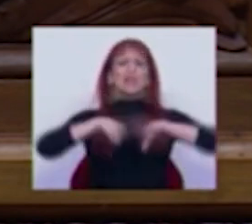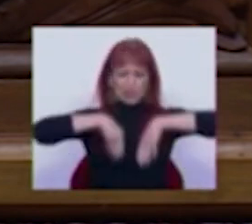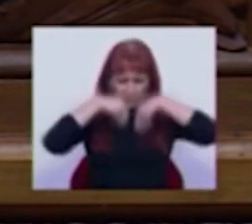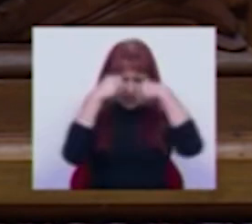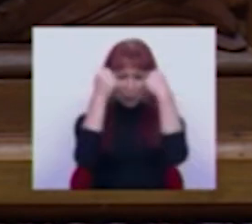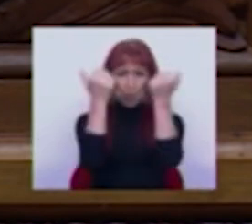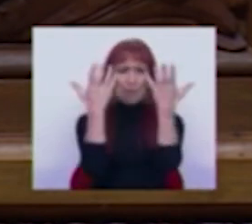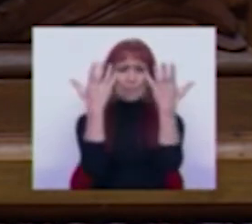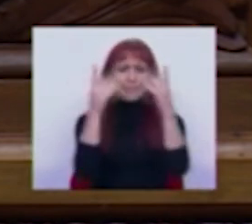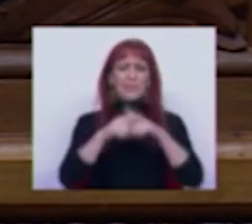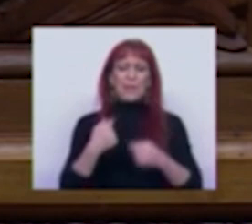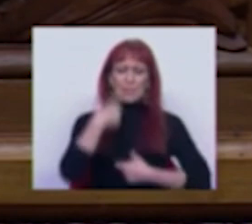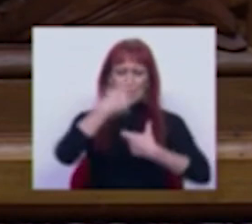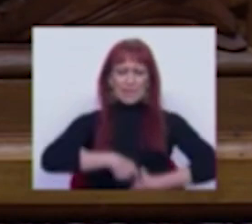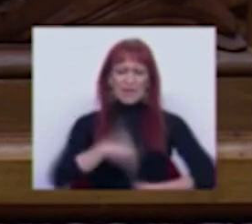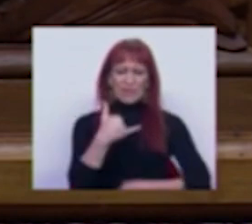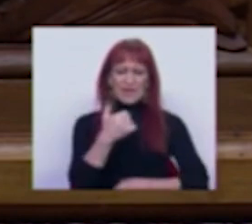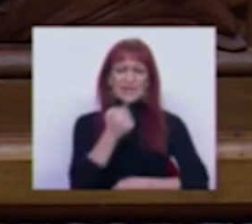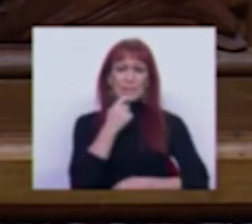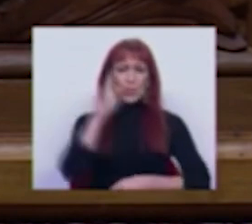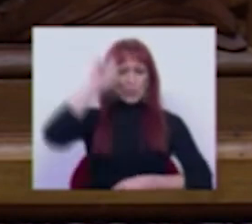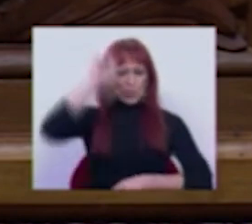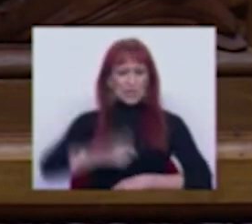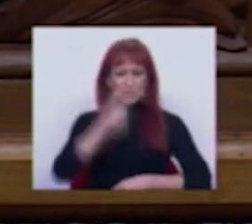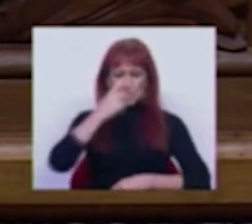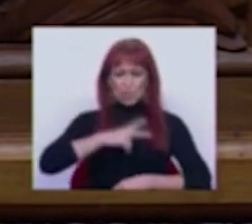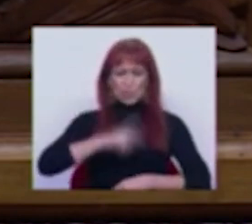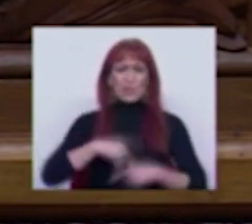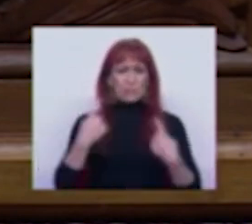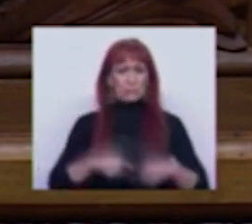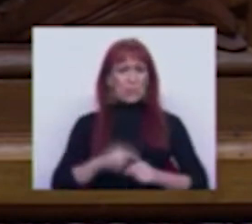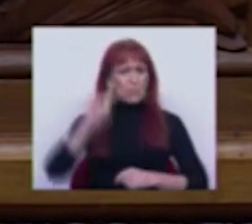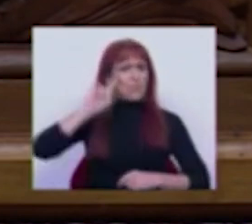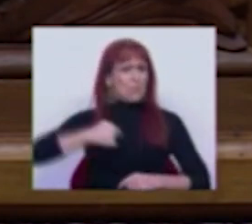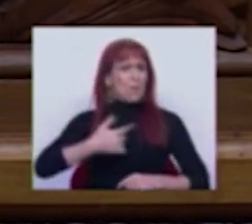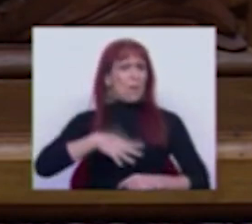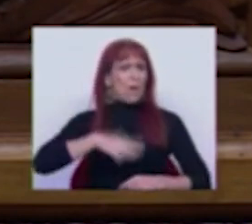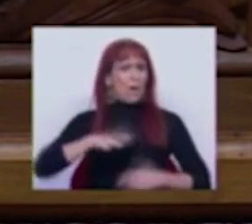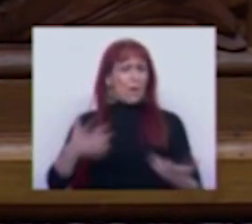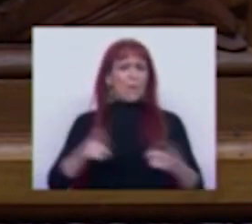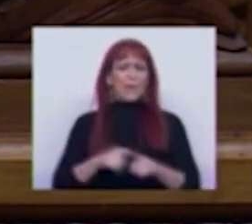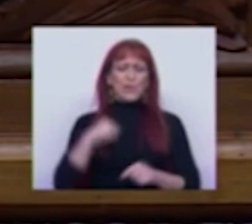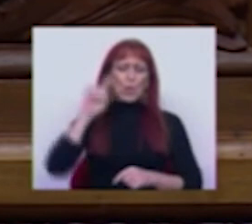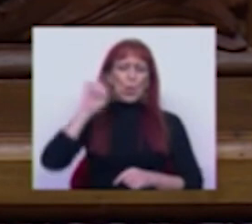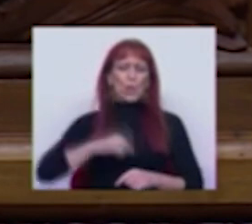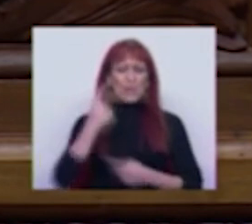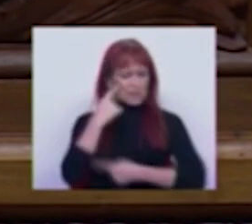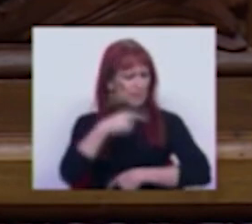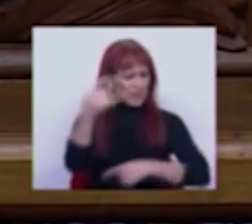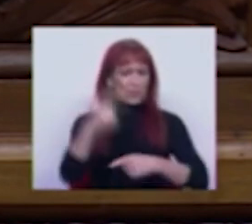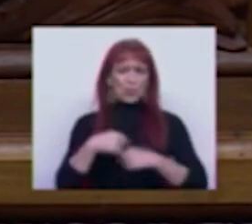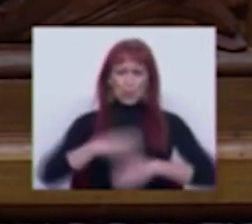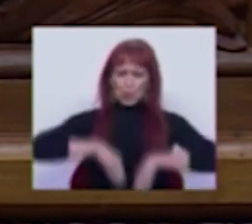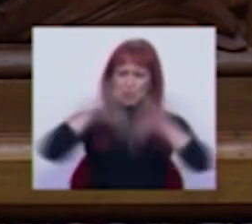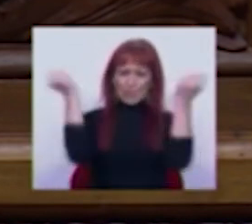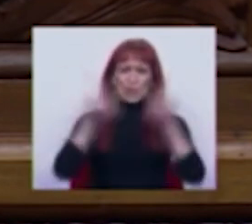espiritual. Para mim, o 25 de Abril é o dia em que os portugueses quiseram saber. É o dia que representa o